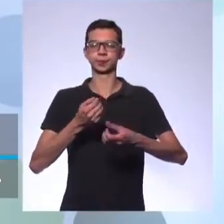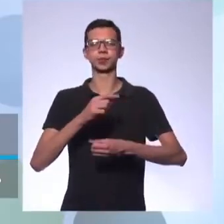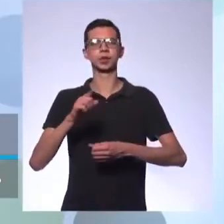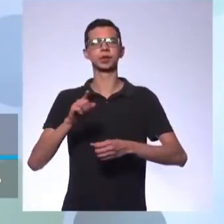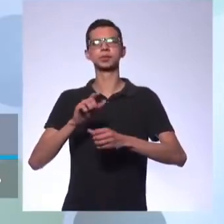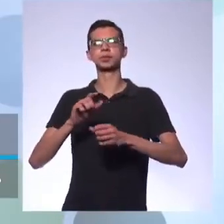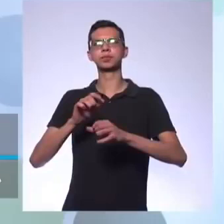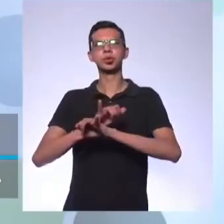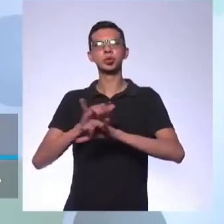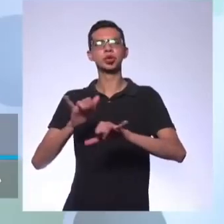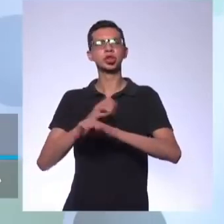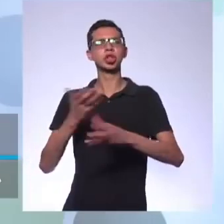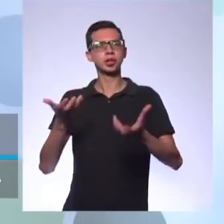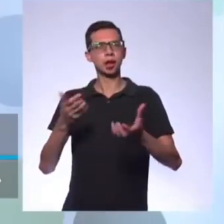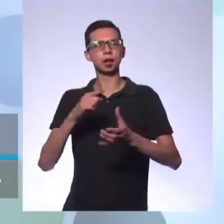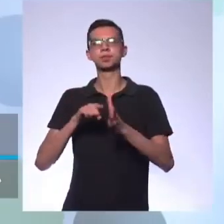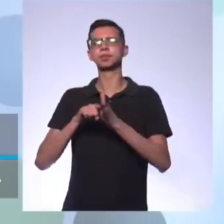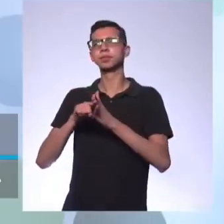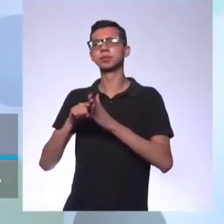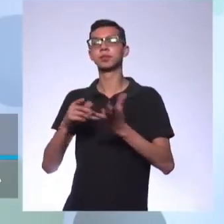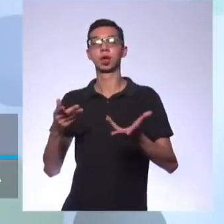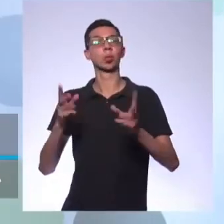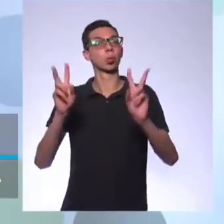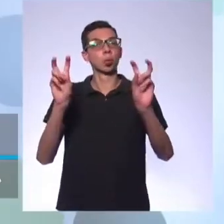informar a respeito de um certo aspecto. Por exemplo,